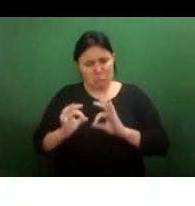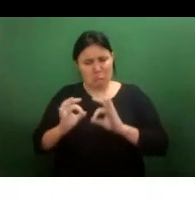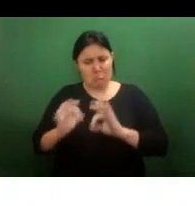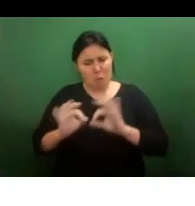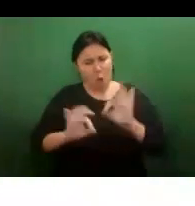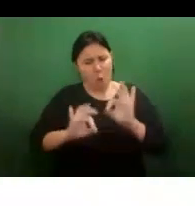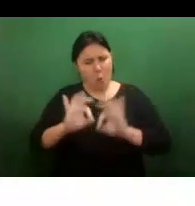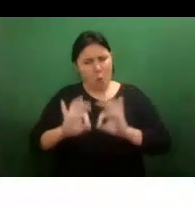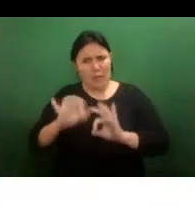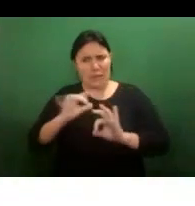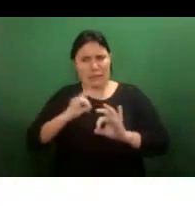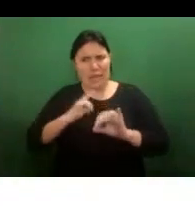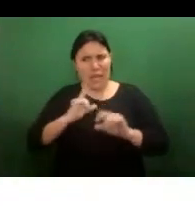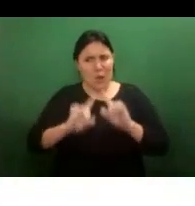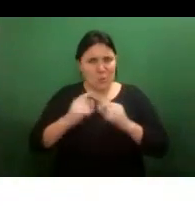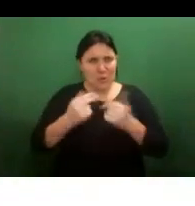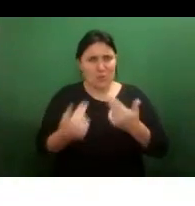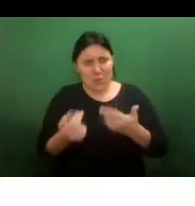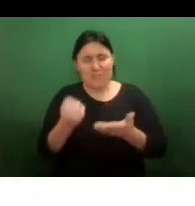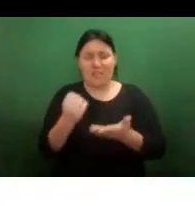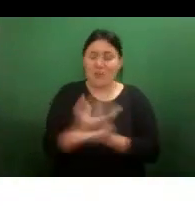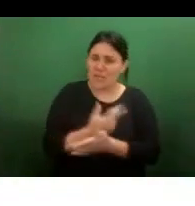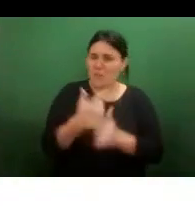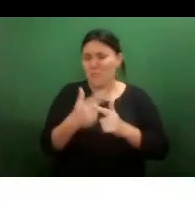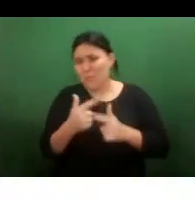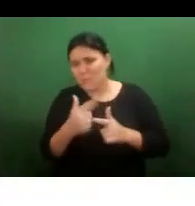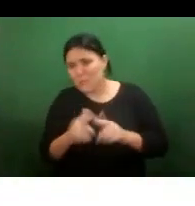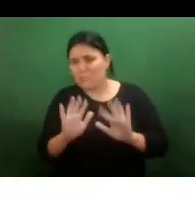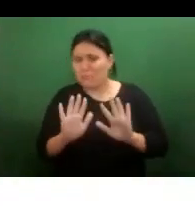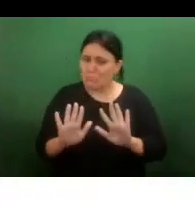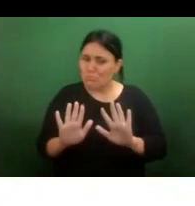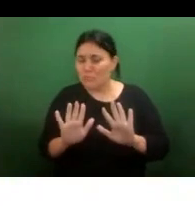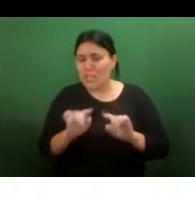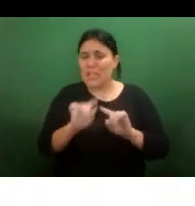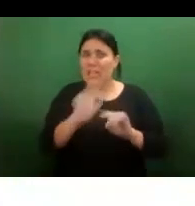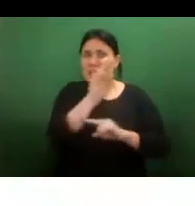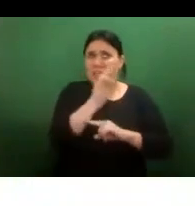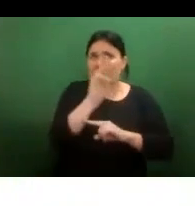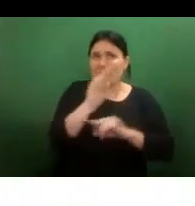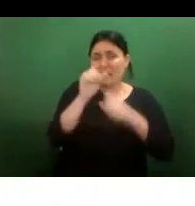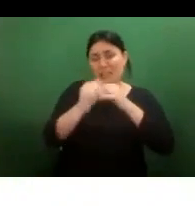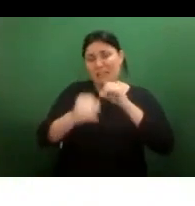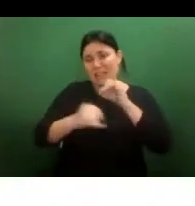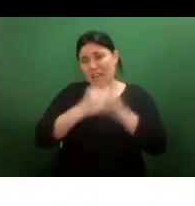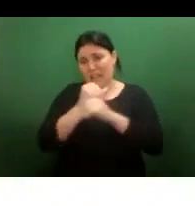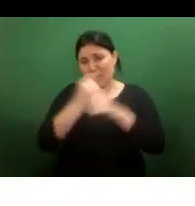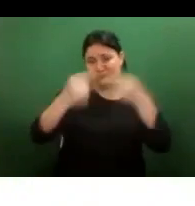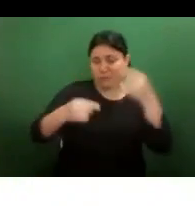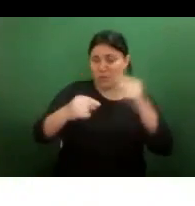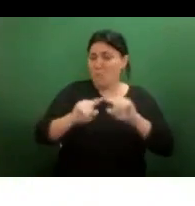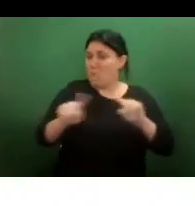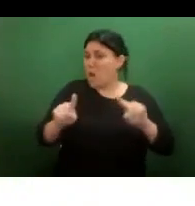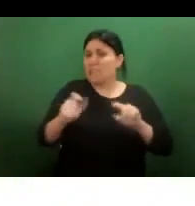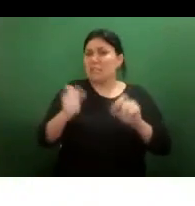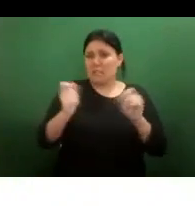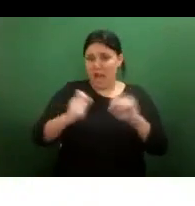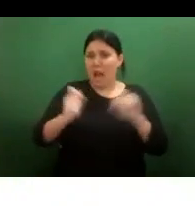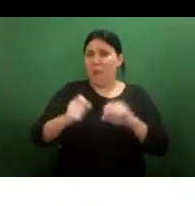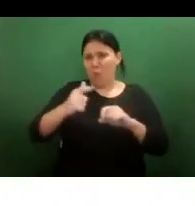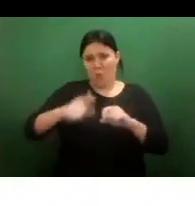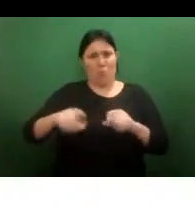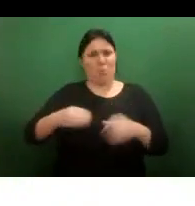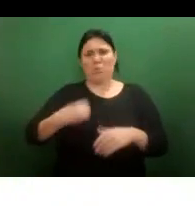dos tropeços dessa. Do nosso servidor e de vez em quando da ferramenta. Mas dá para continuar a vida, eu acho que a